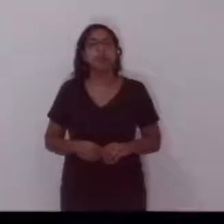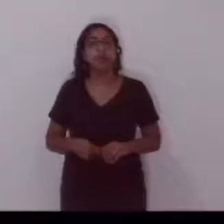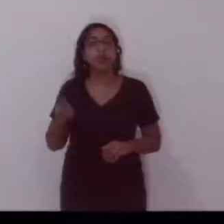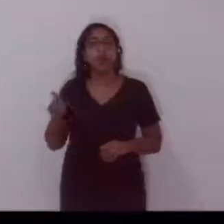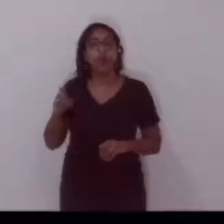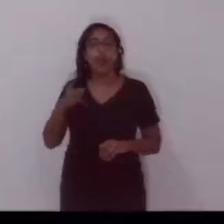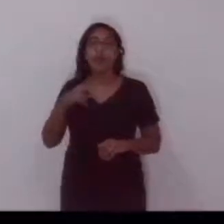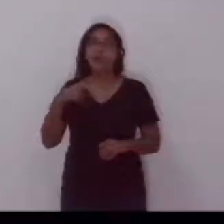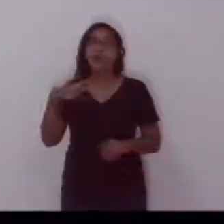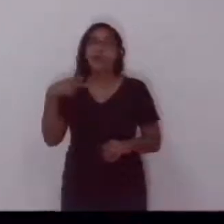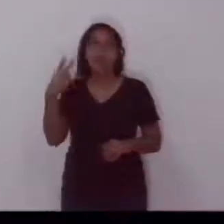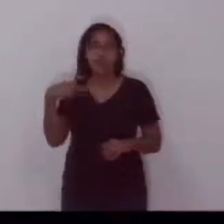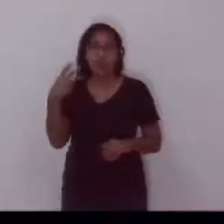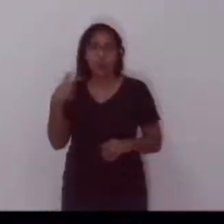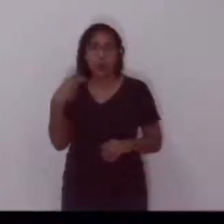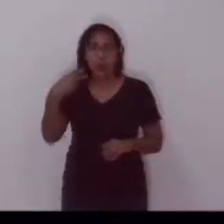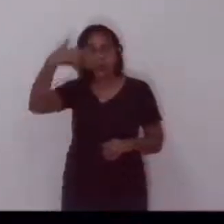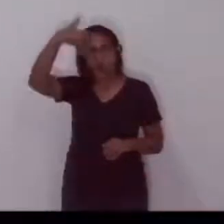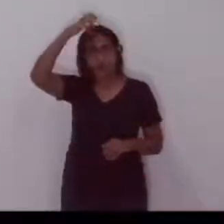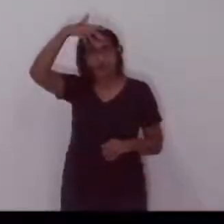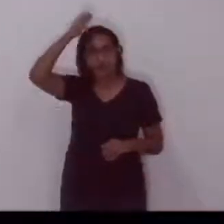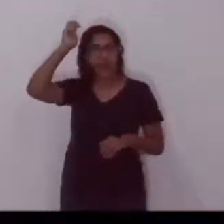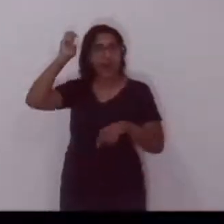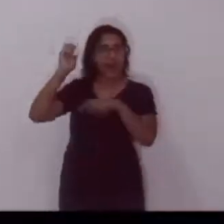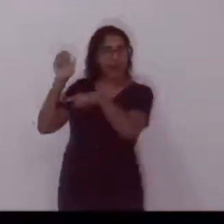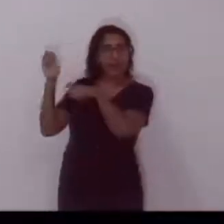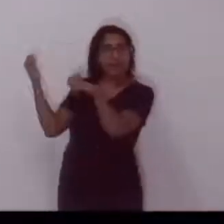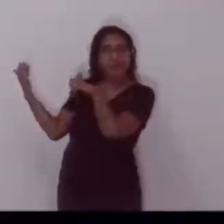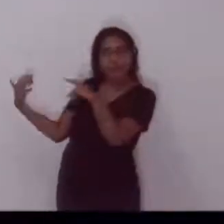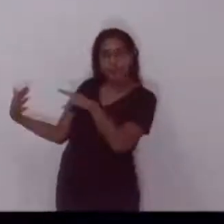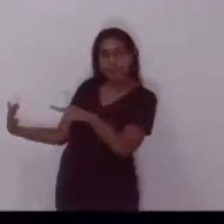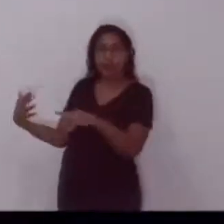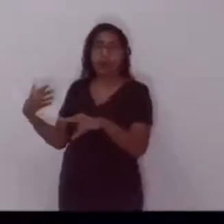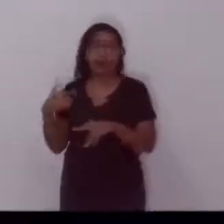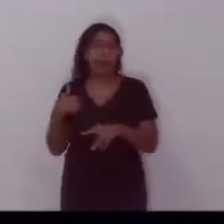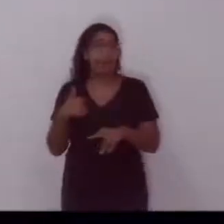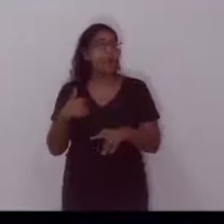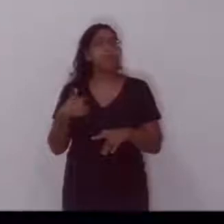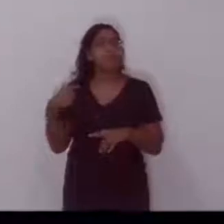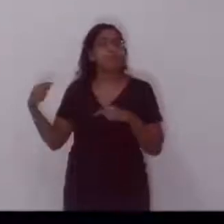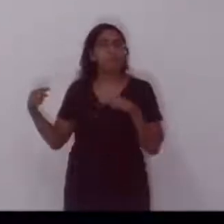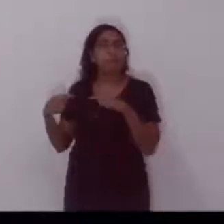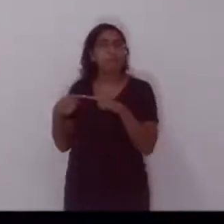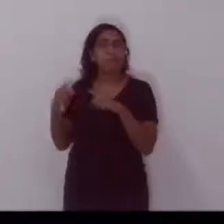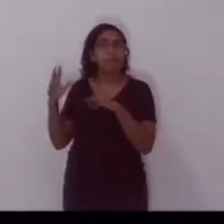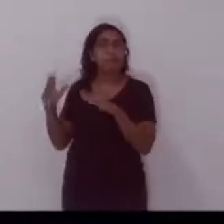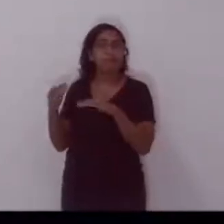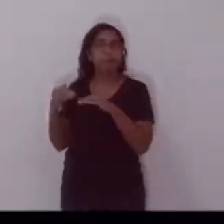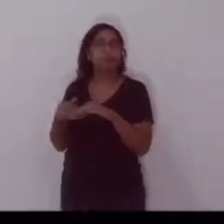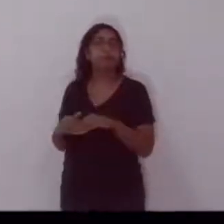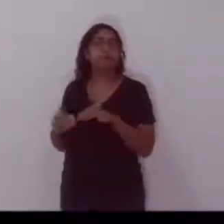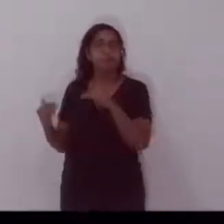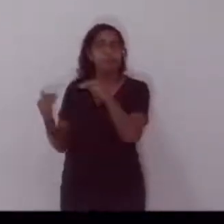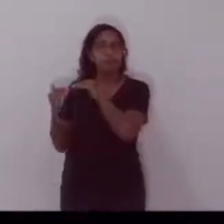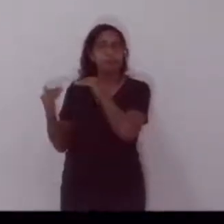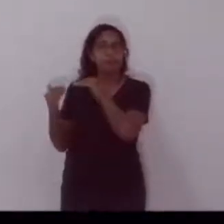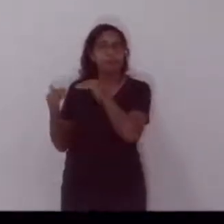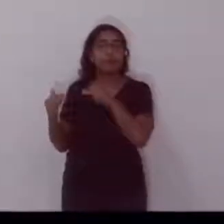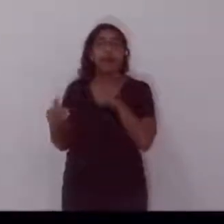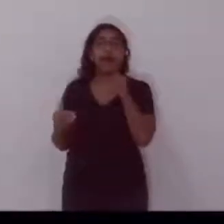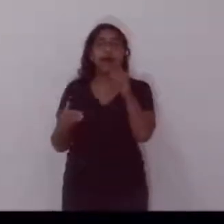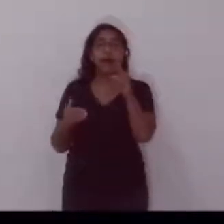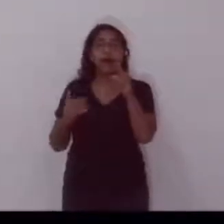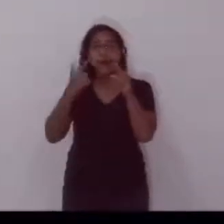combinado. Esse final de semana eu fiz uma amostragem junto com alguns vereadores, só no Altos do Morumbi,